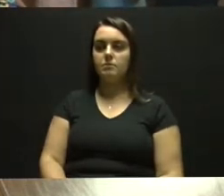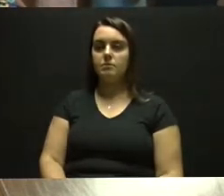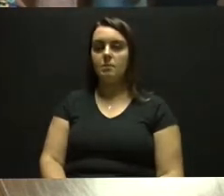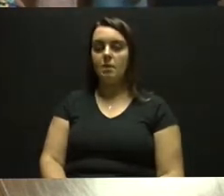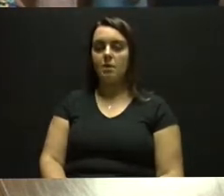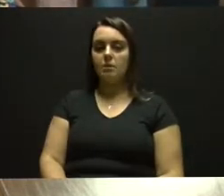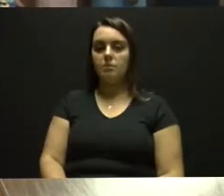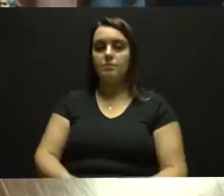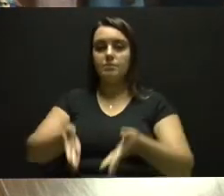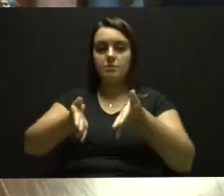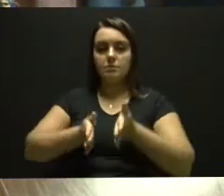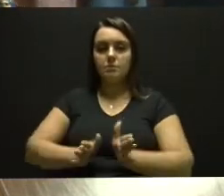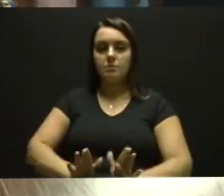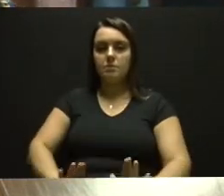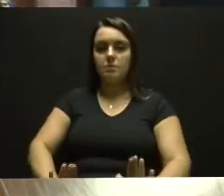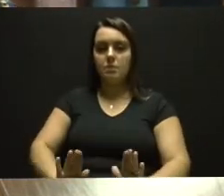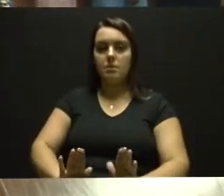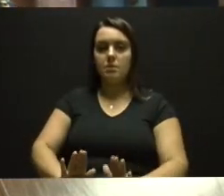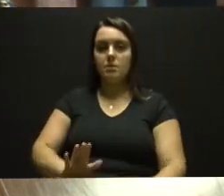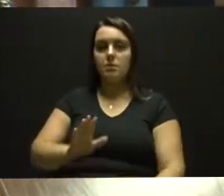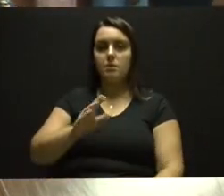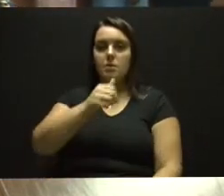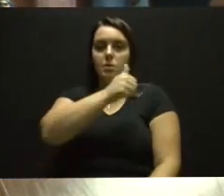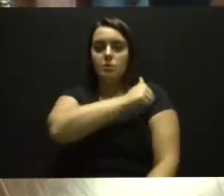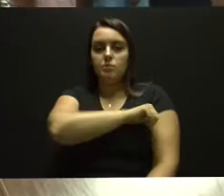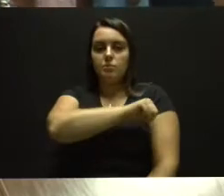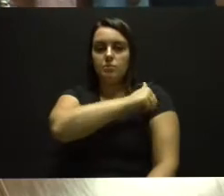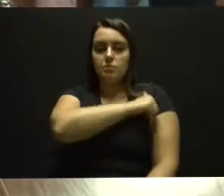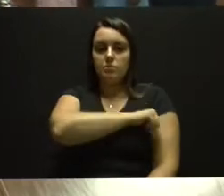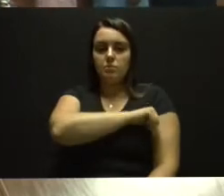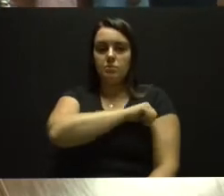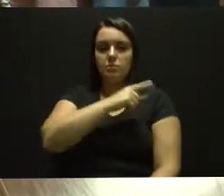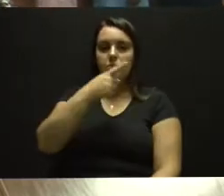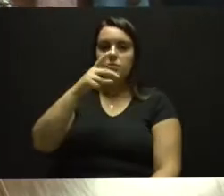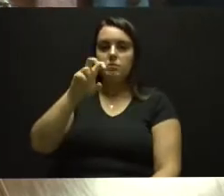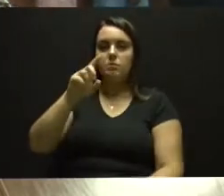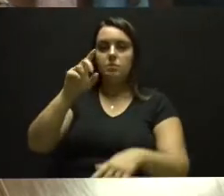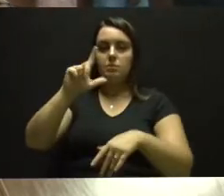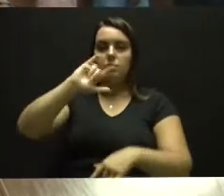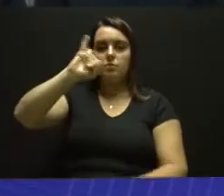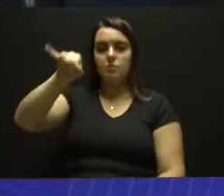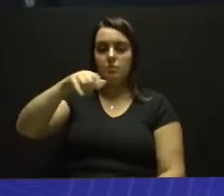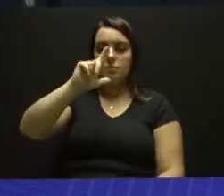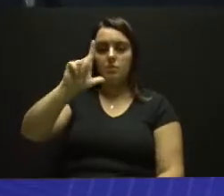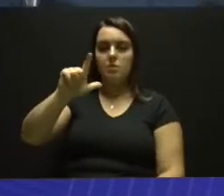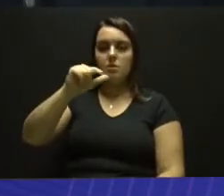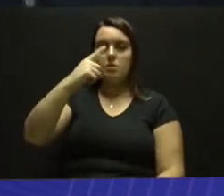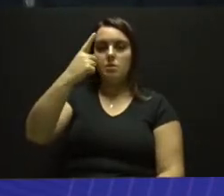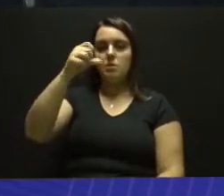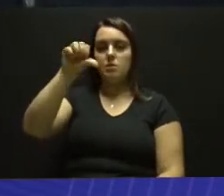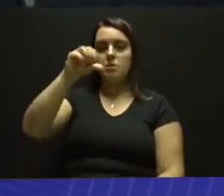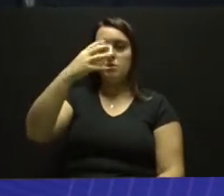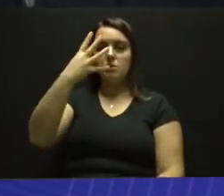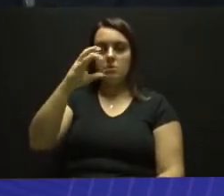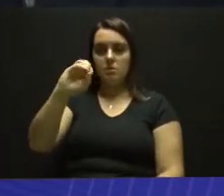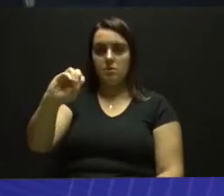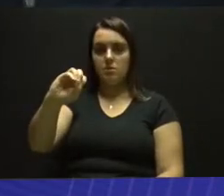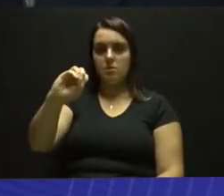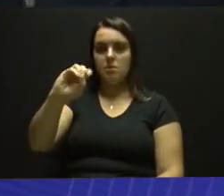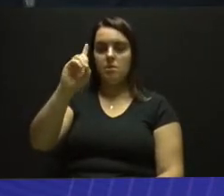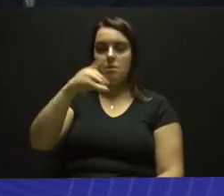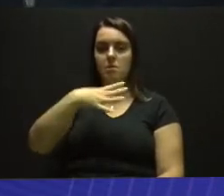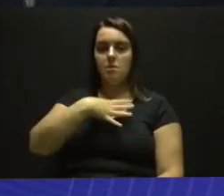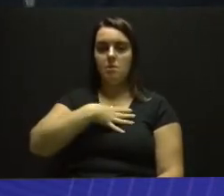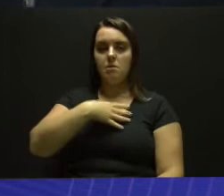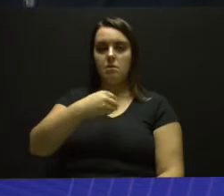natural de barra do piraí no rio de janeiro nascido em 15 de julho de 1940 nosso homenageado é filho de